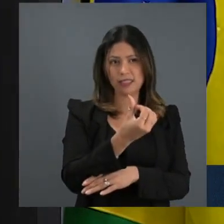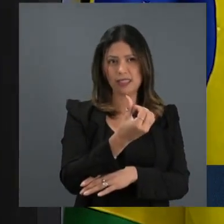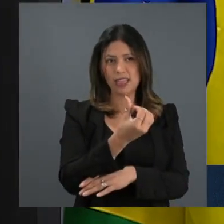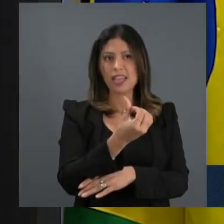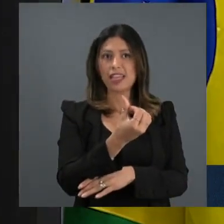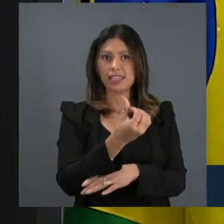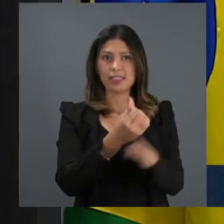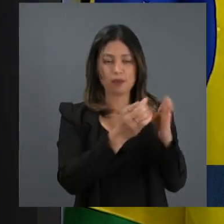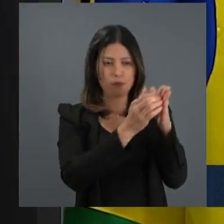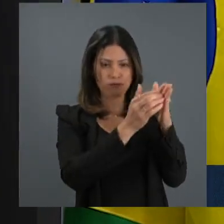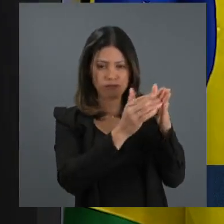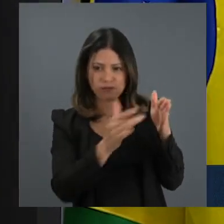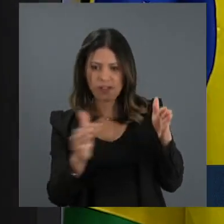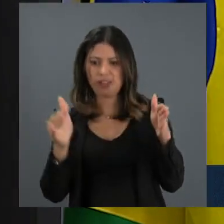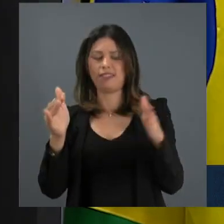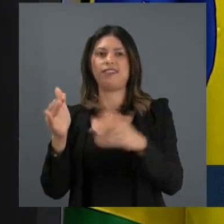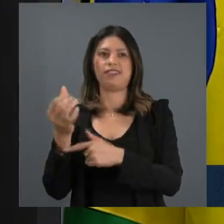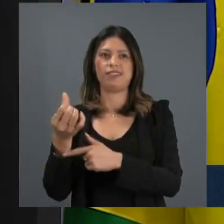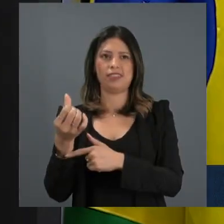consecutivas.